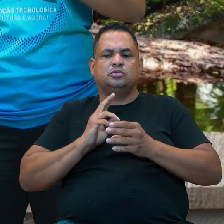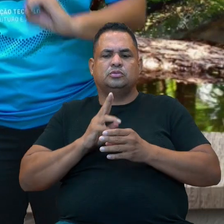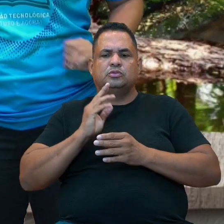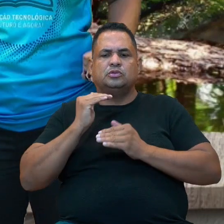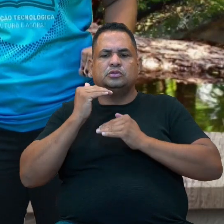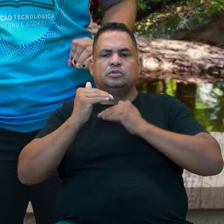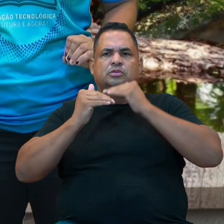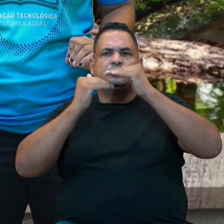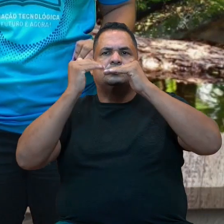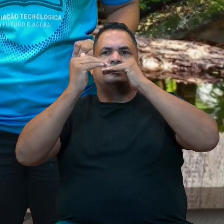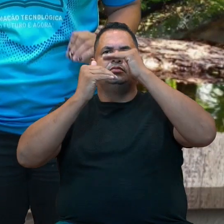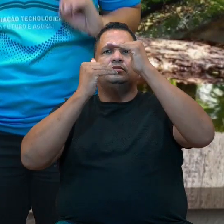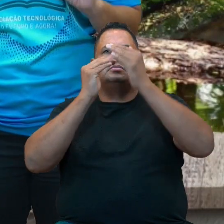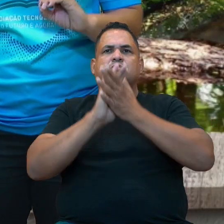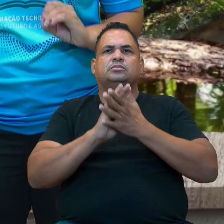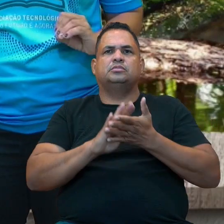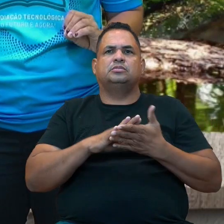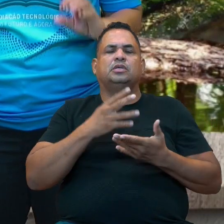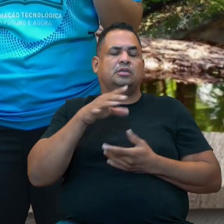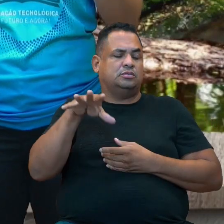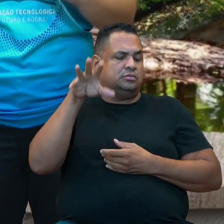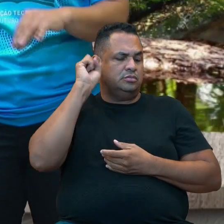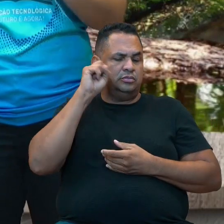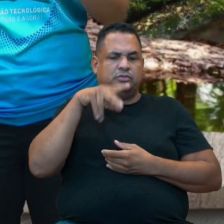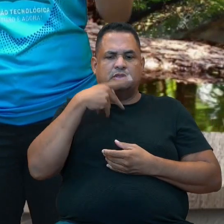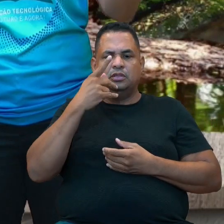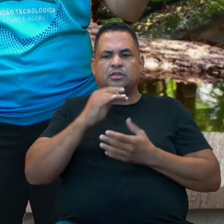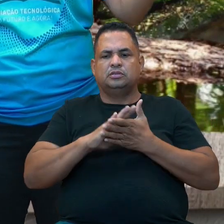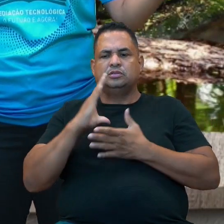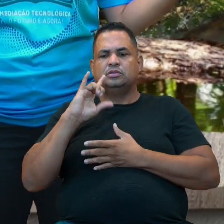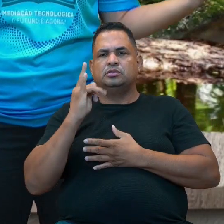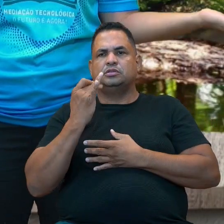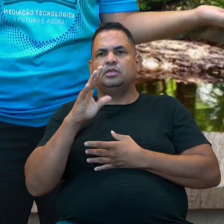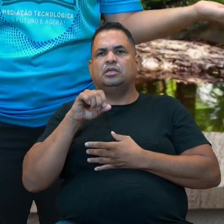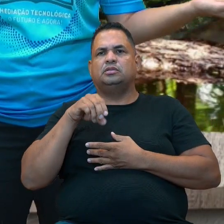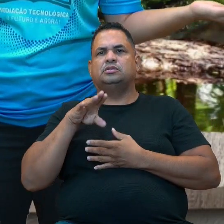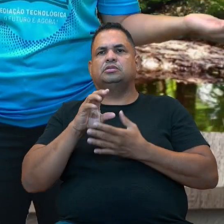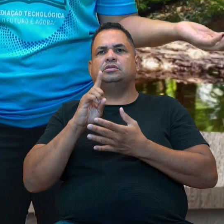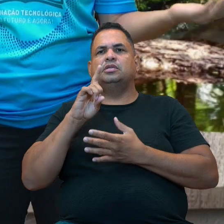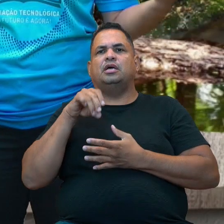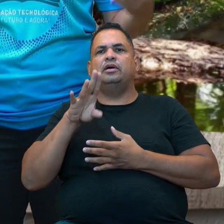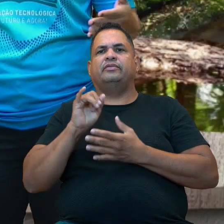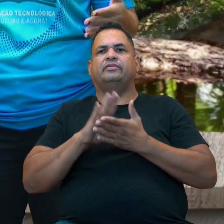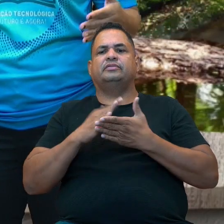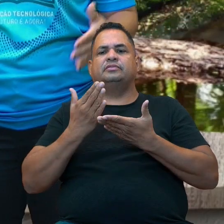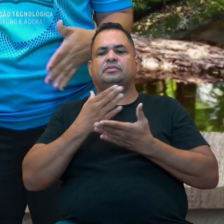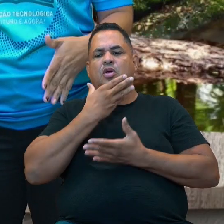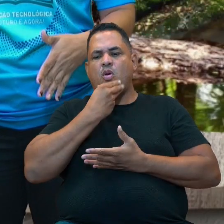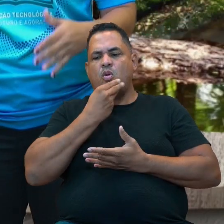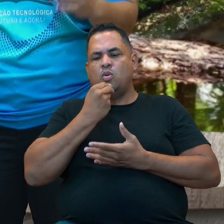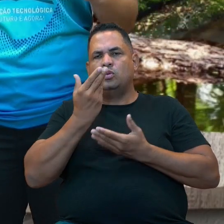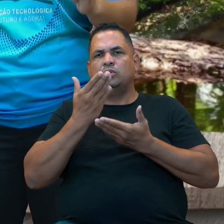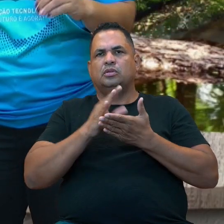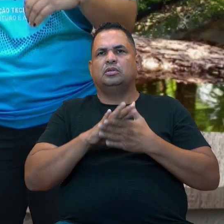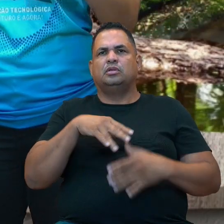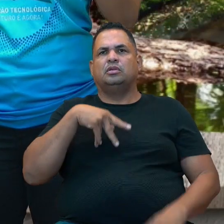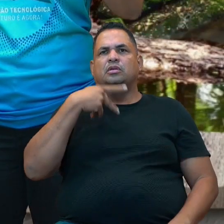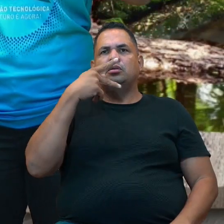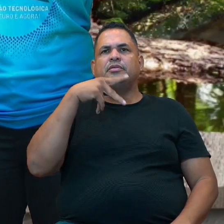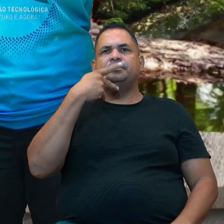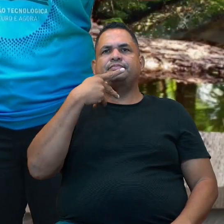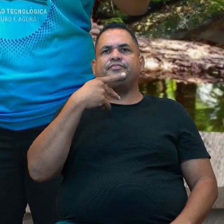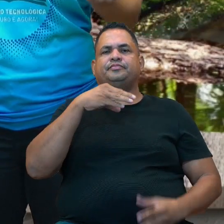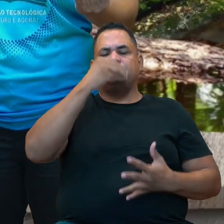Vocês já ouviram falar de Charles Darwin? Pois é, ele descreveu o processo de seleção natural. E ele fala que as